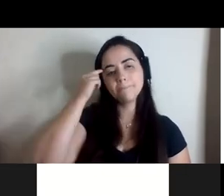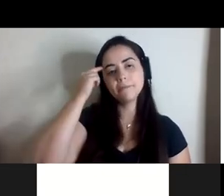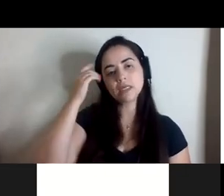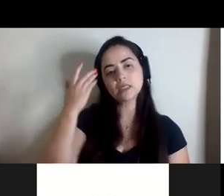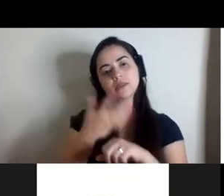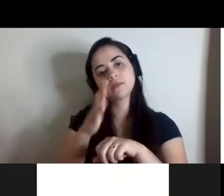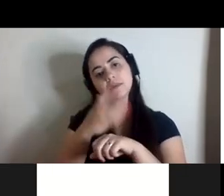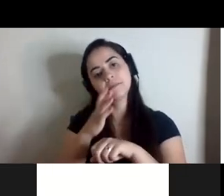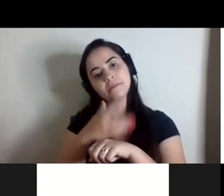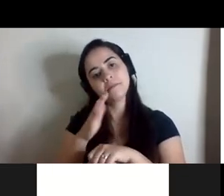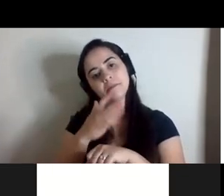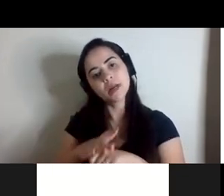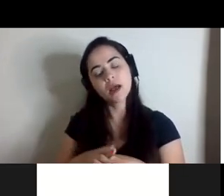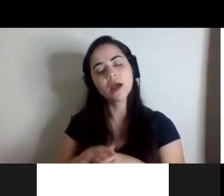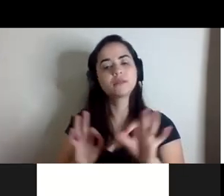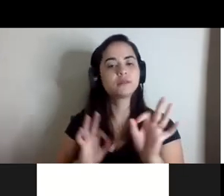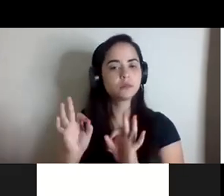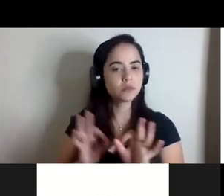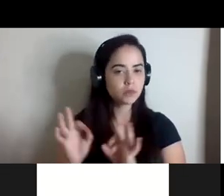prática e a elaboração